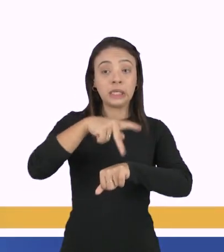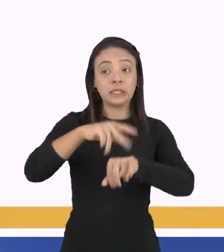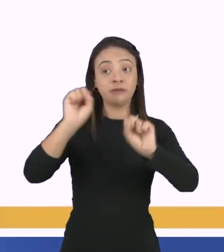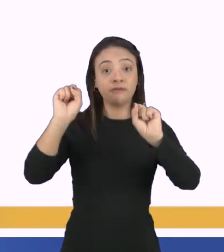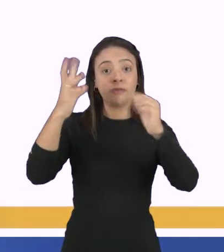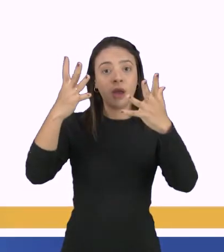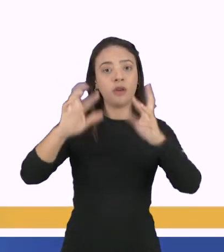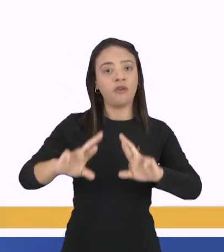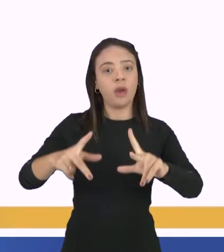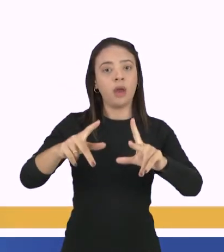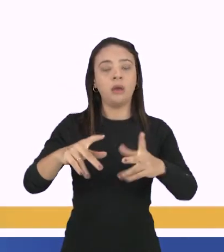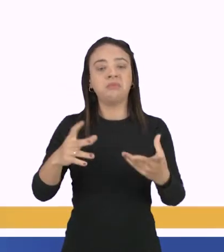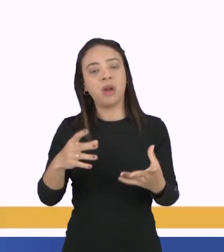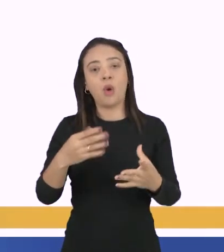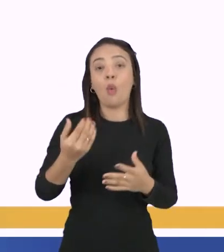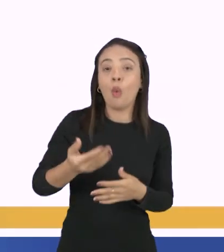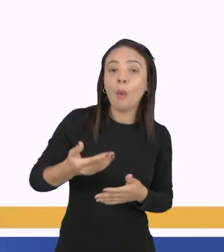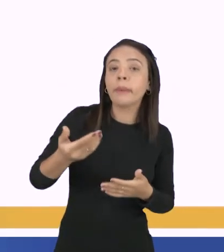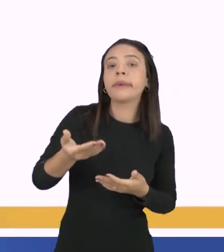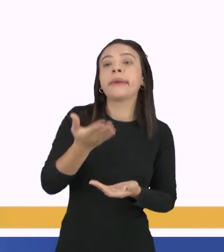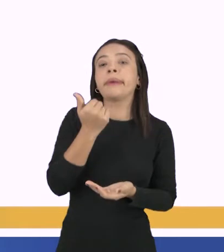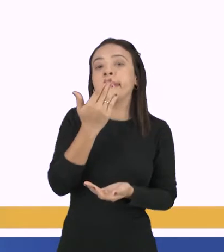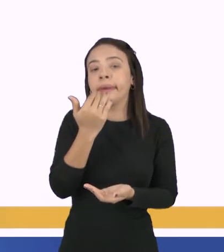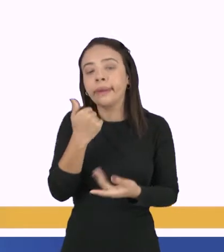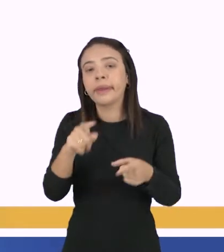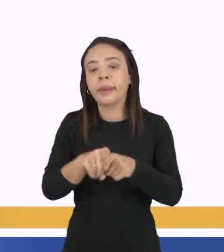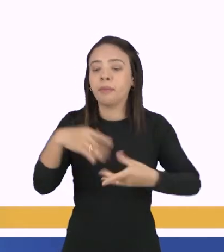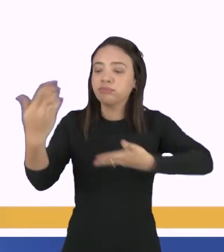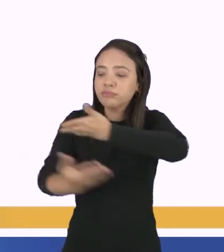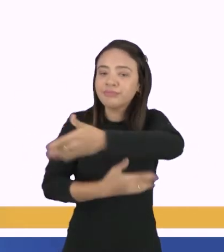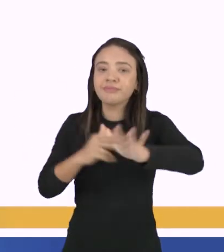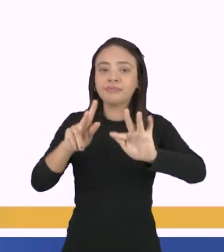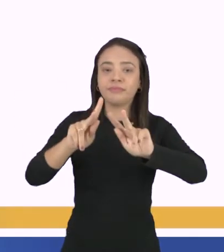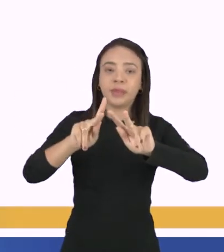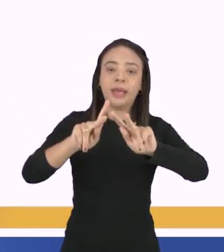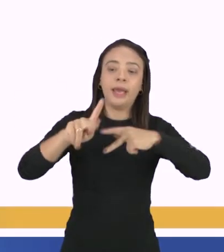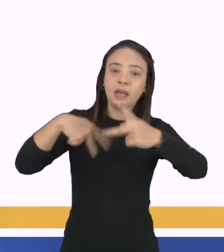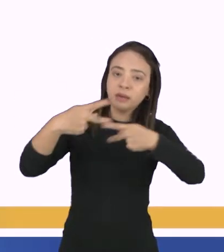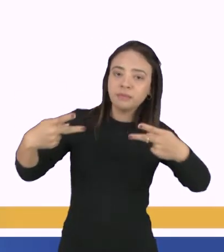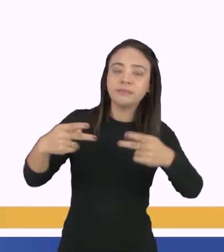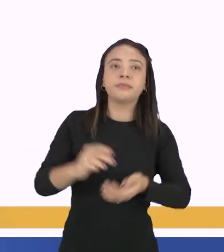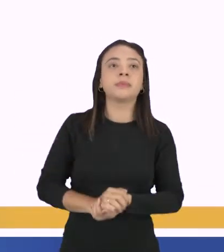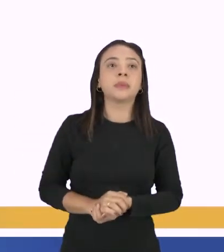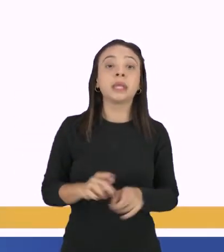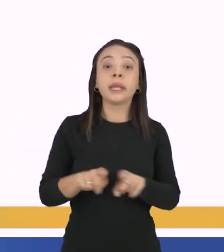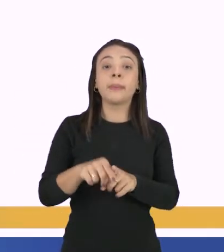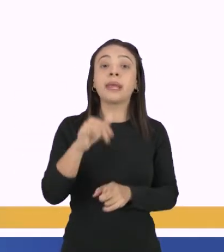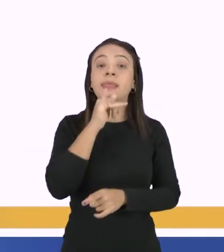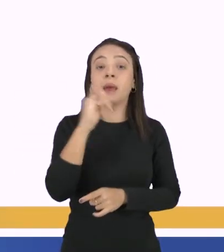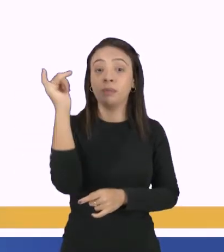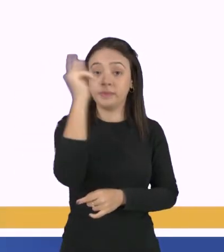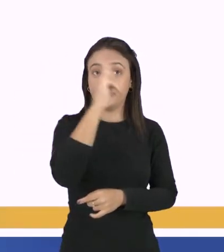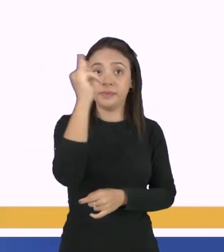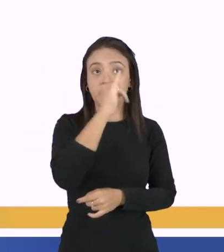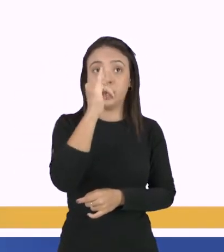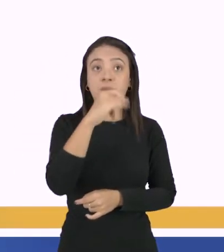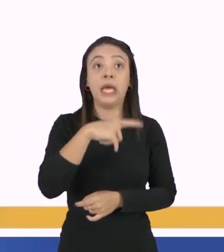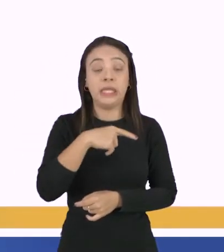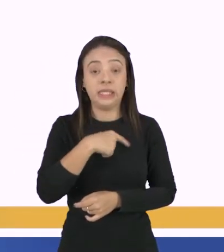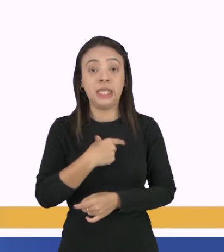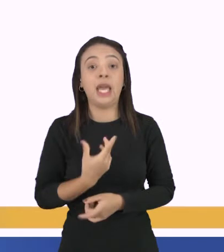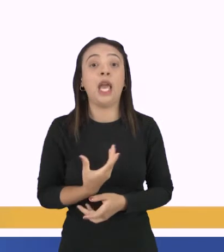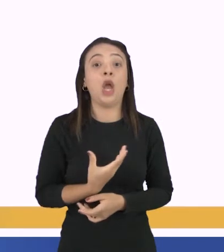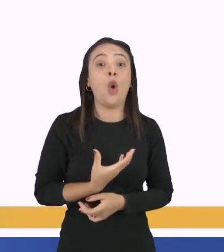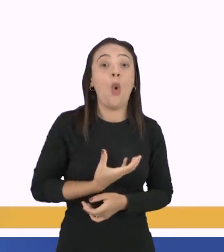na comida, na forma de troca de presentes, mas tem dois que me chamaram bastante atenção. Por exemplo, na Itália, além do Papai Noel que